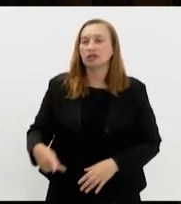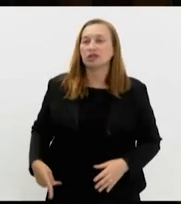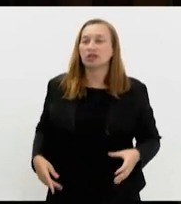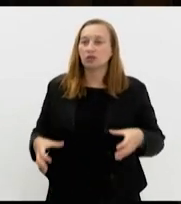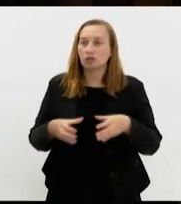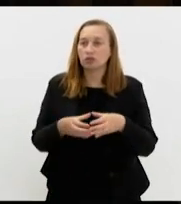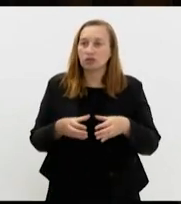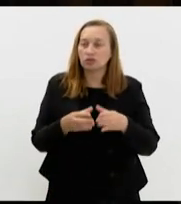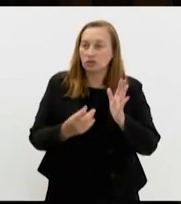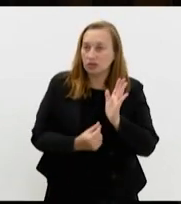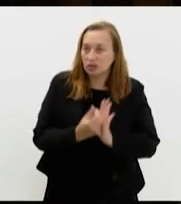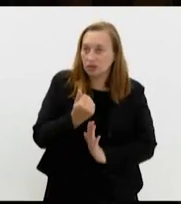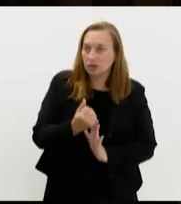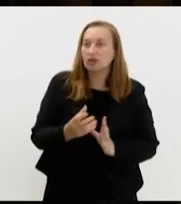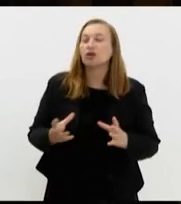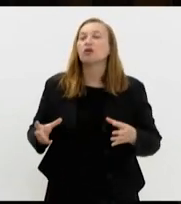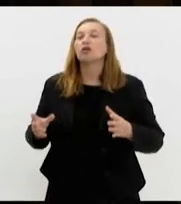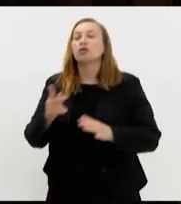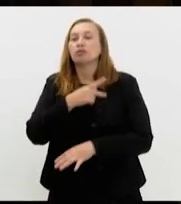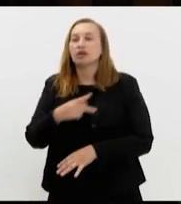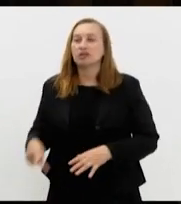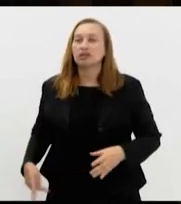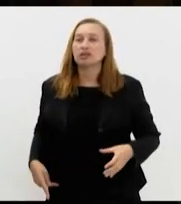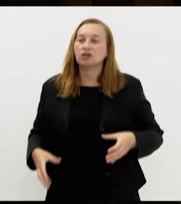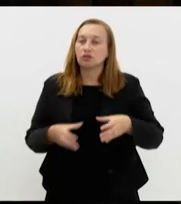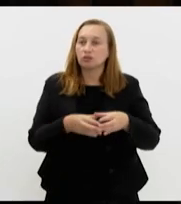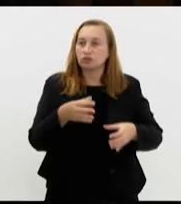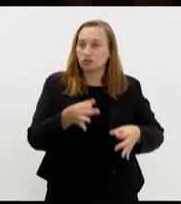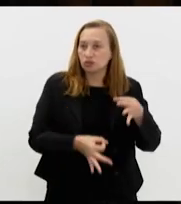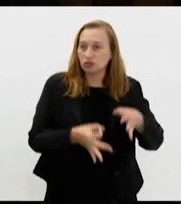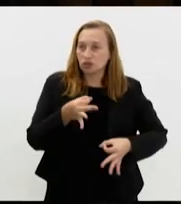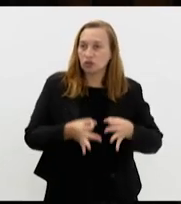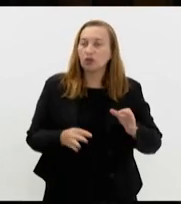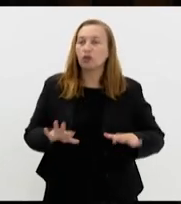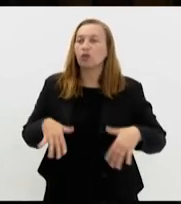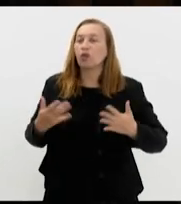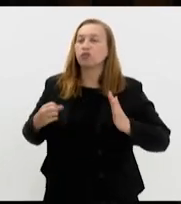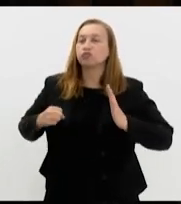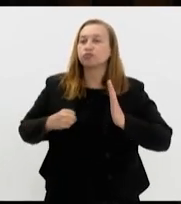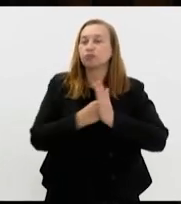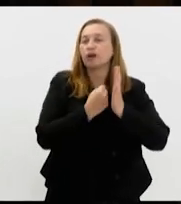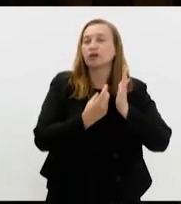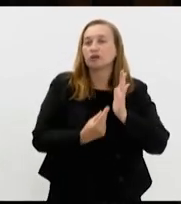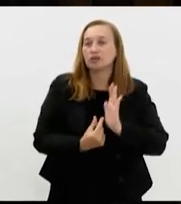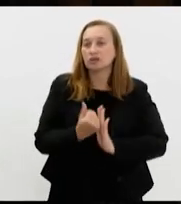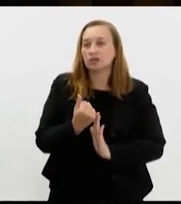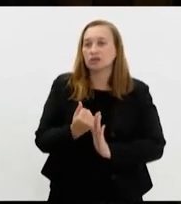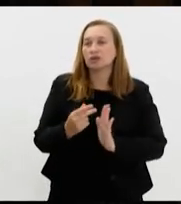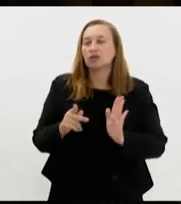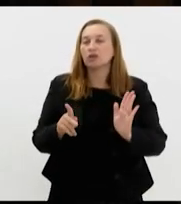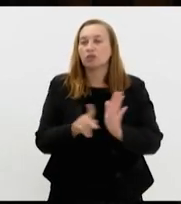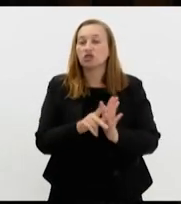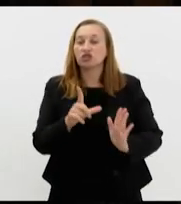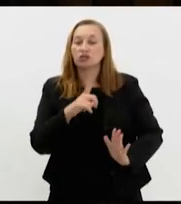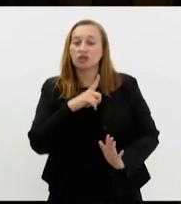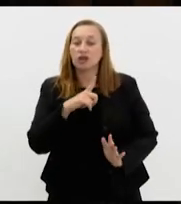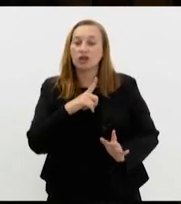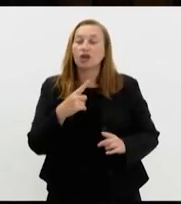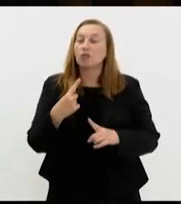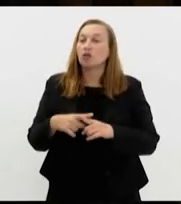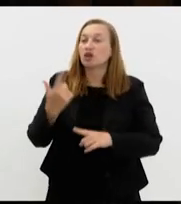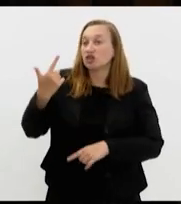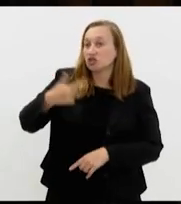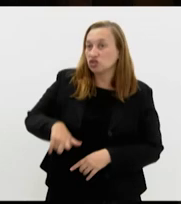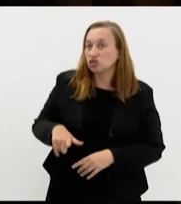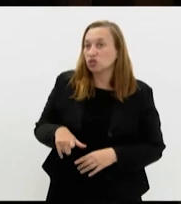Orçamento, ao presidente da Comissão de Constituição e Justiça, qual é o impacto orçamentário que esse projeto tem. Por que que, novamente,